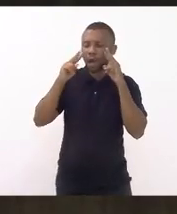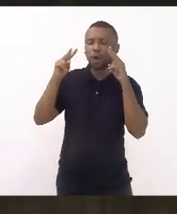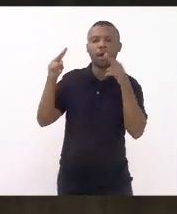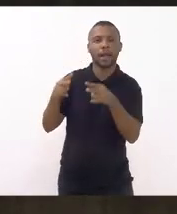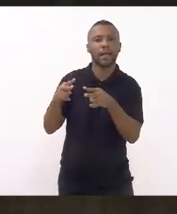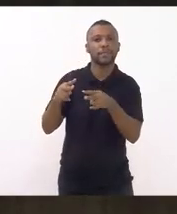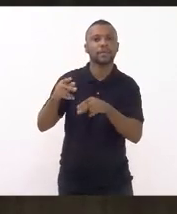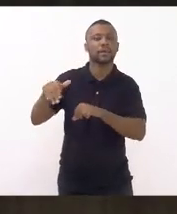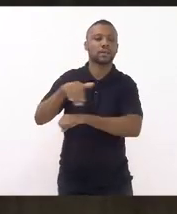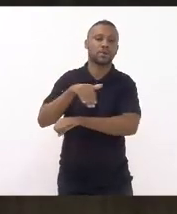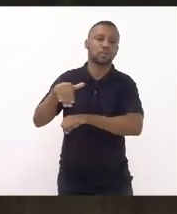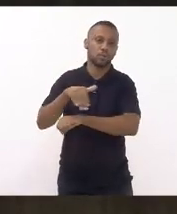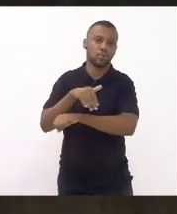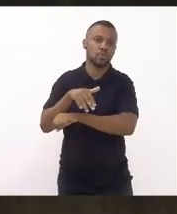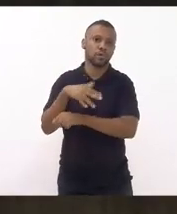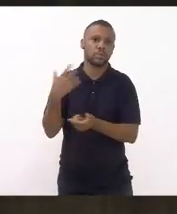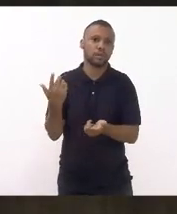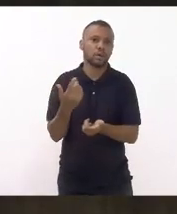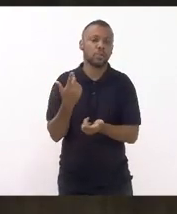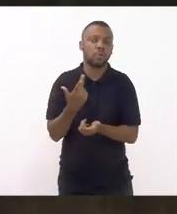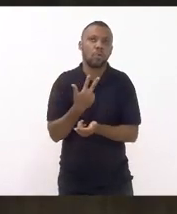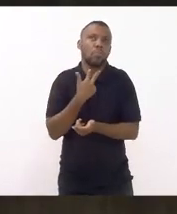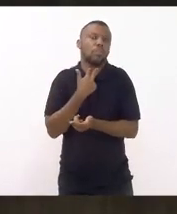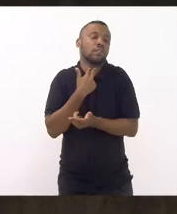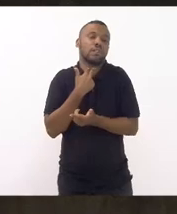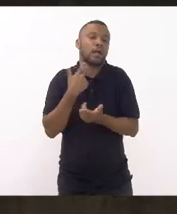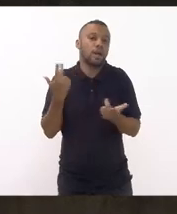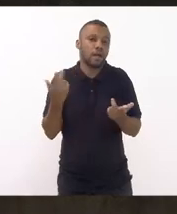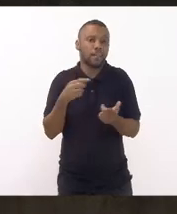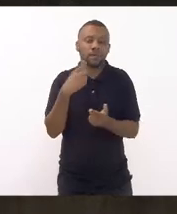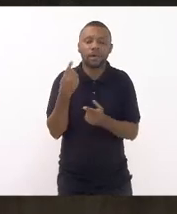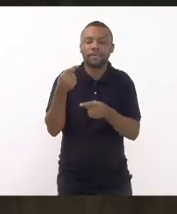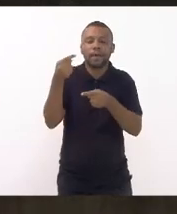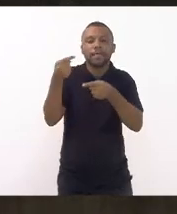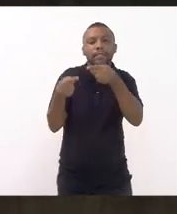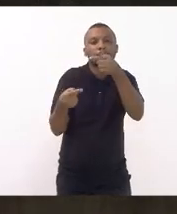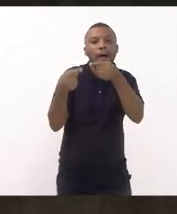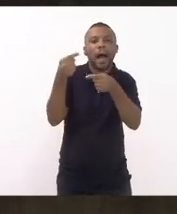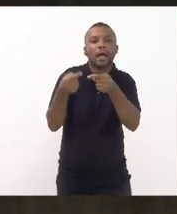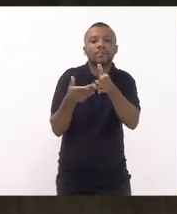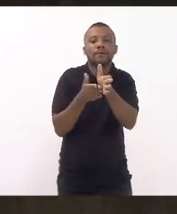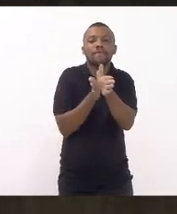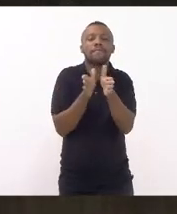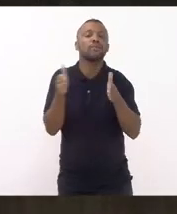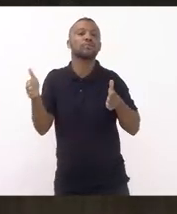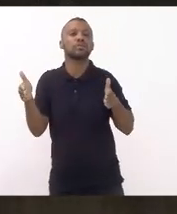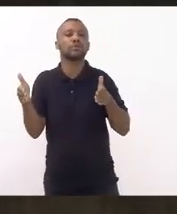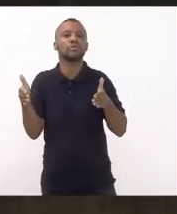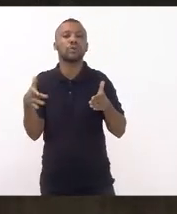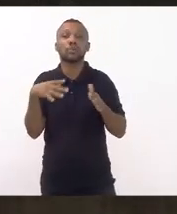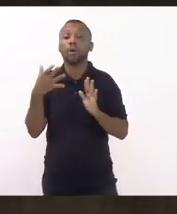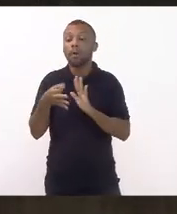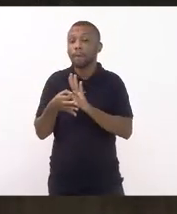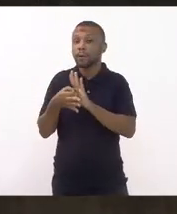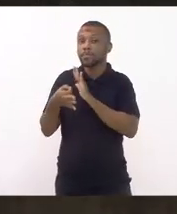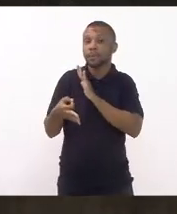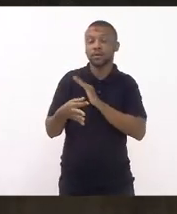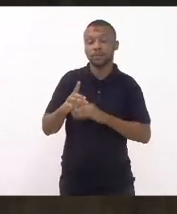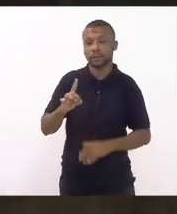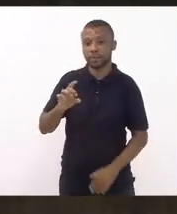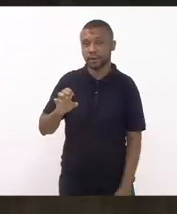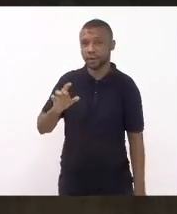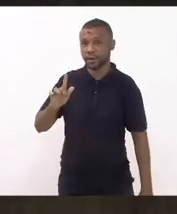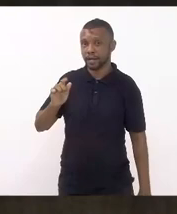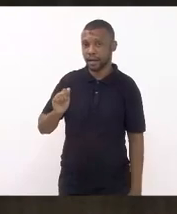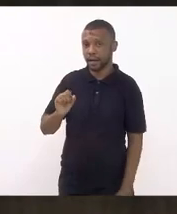há como mais essa casa se furtar ao debate do posicionamento do DEGASE dentro de